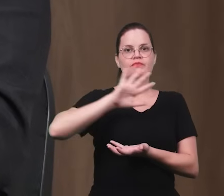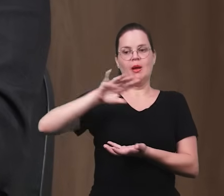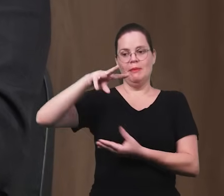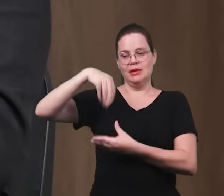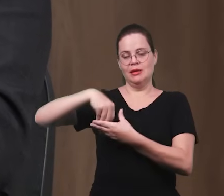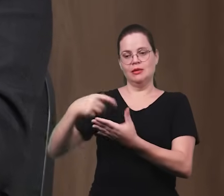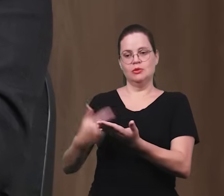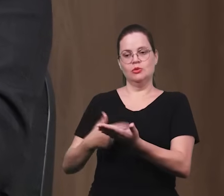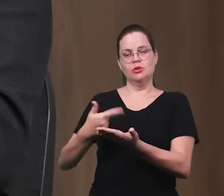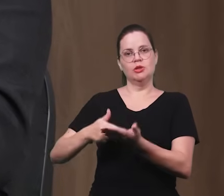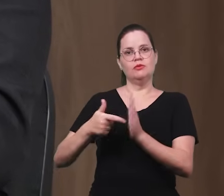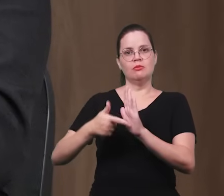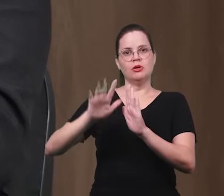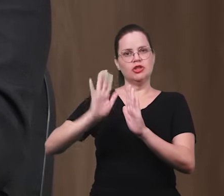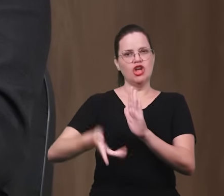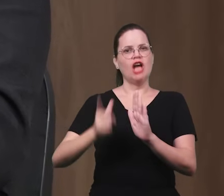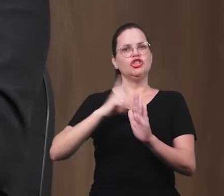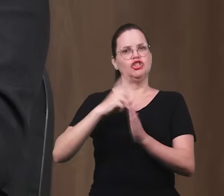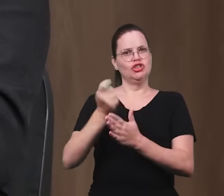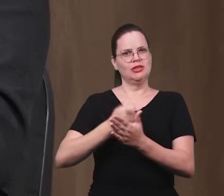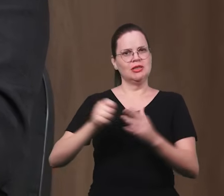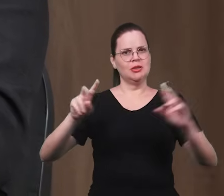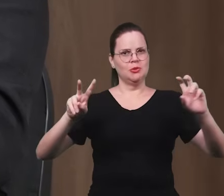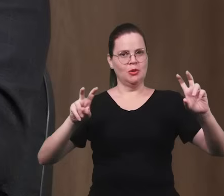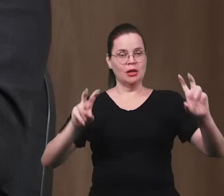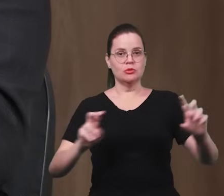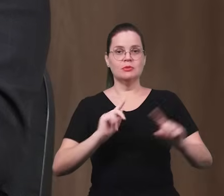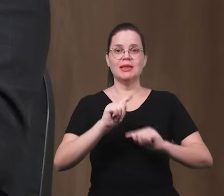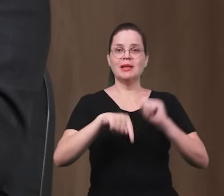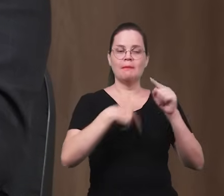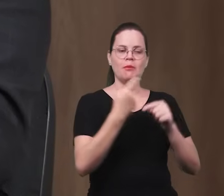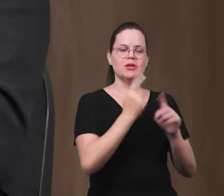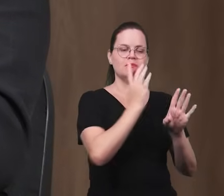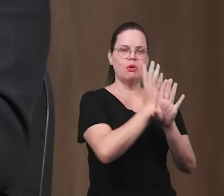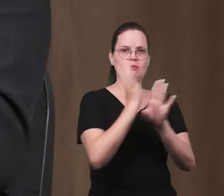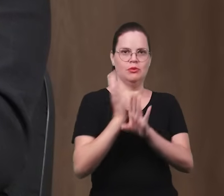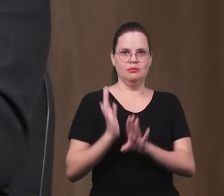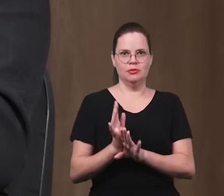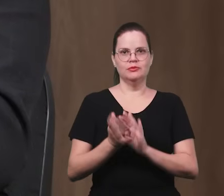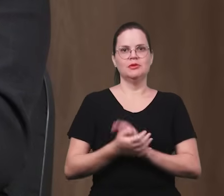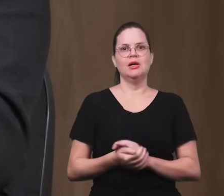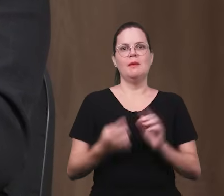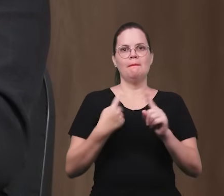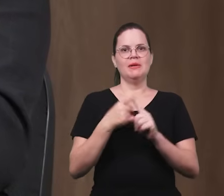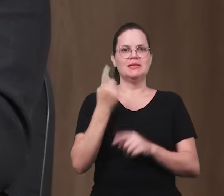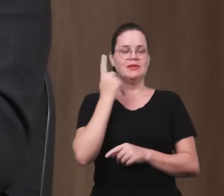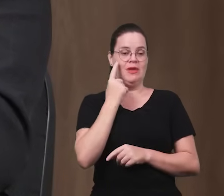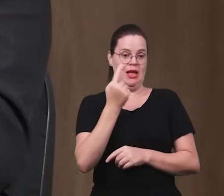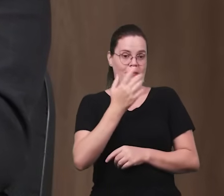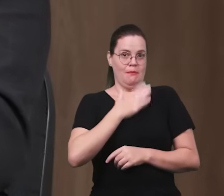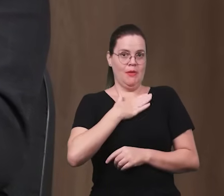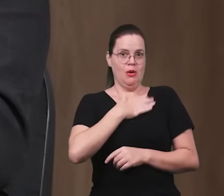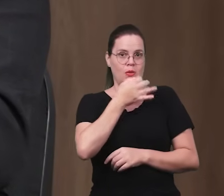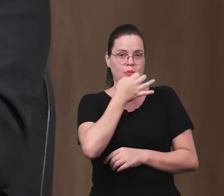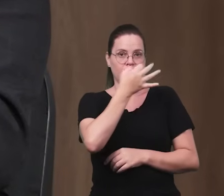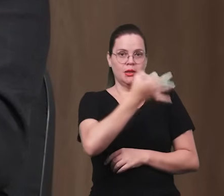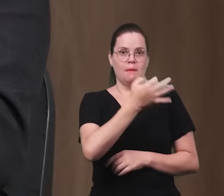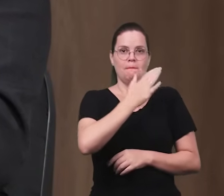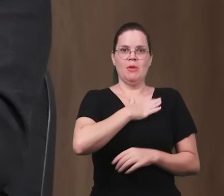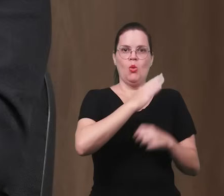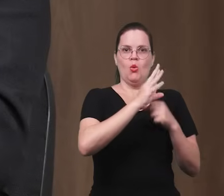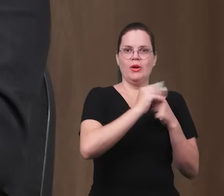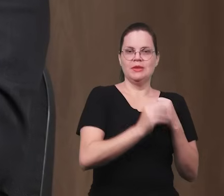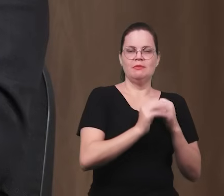que é o conhecimento humano, naquilo que nós vamos avançando no nosso conhecimento, mas a palavra de Deus é eterna, ela é a mesma ontem, hoje será